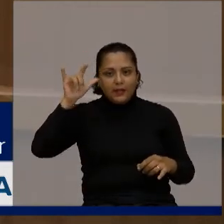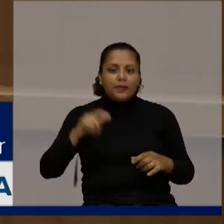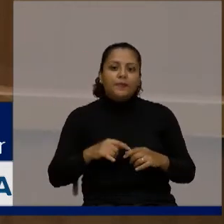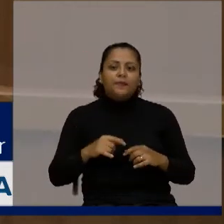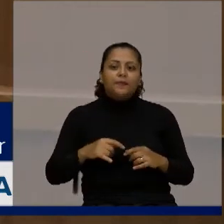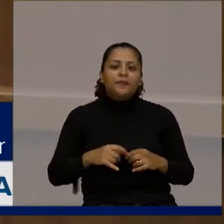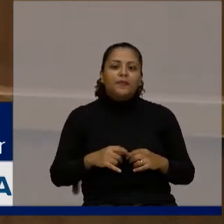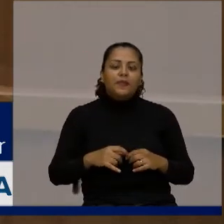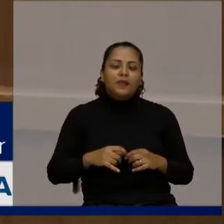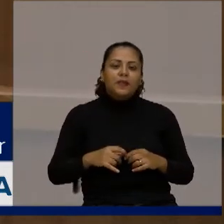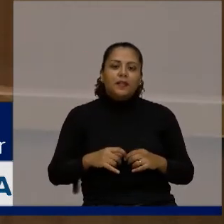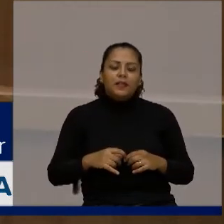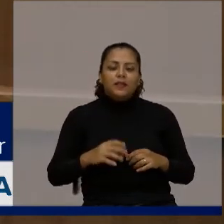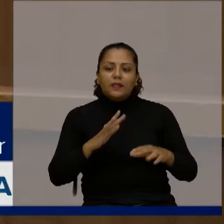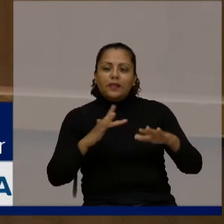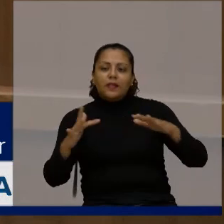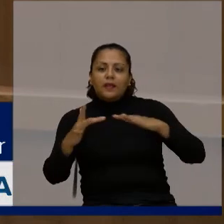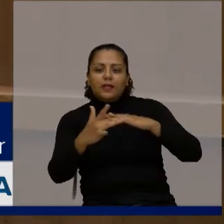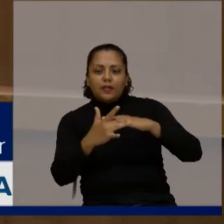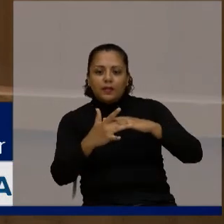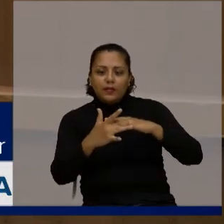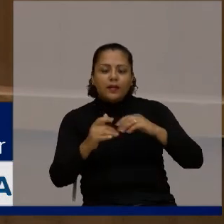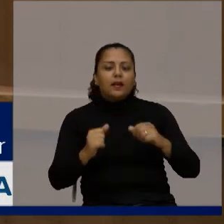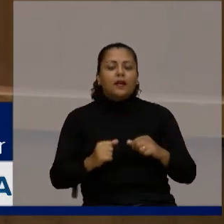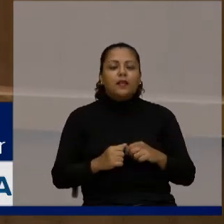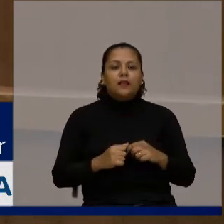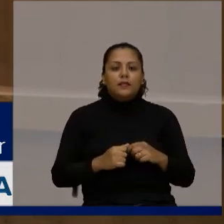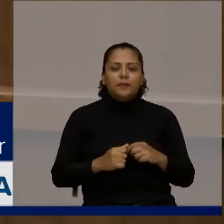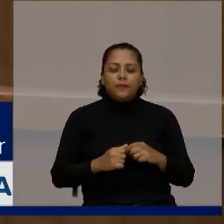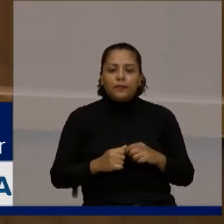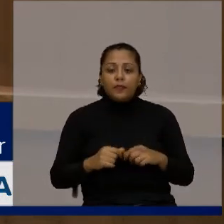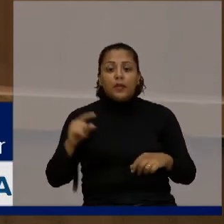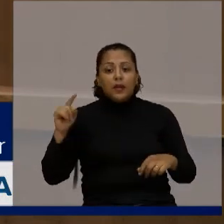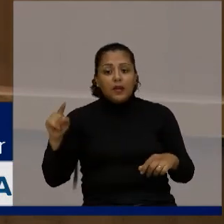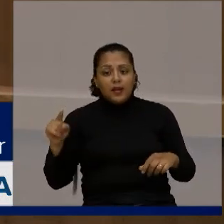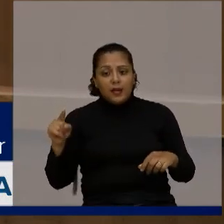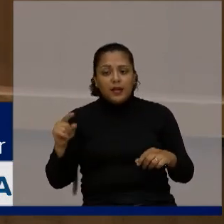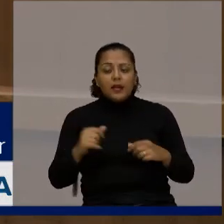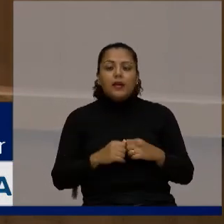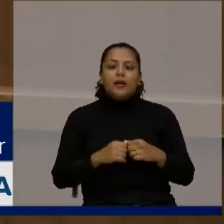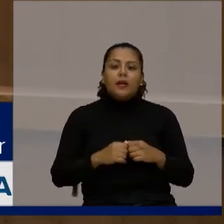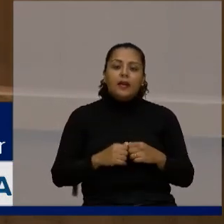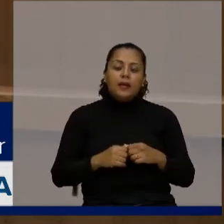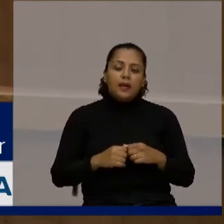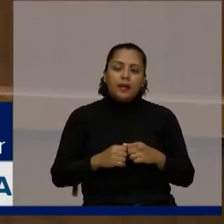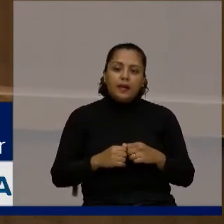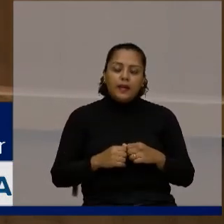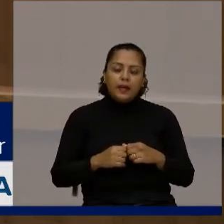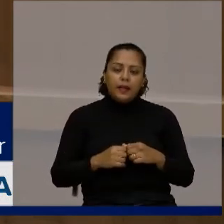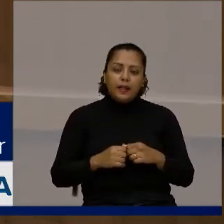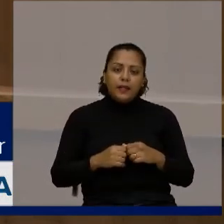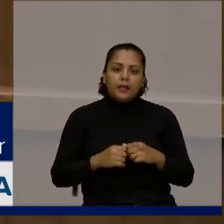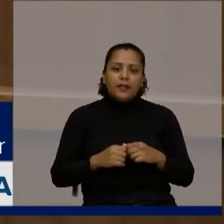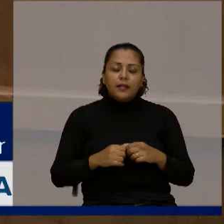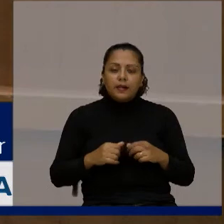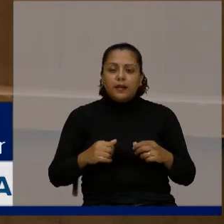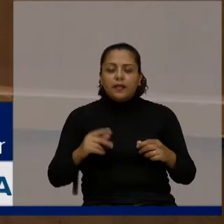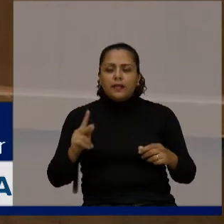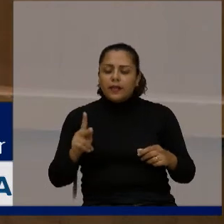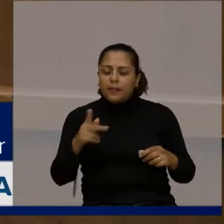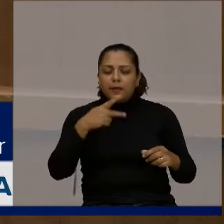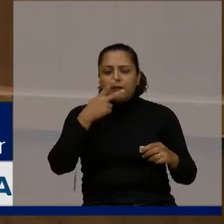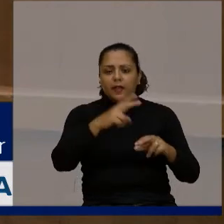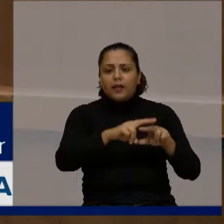uma pessoa que abraçou o projeto, abraça os problemas das doenças do coração, que deveria ser feito